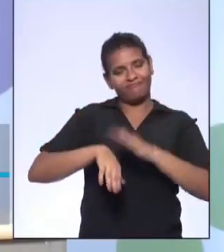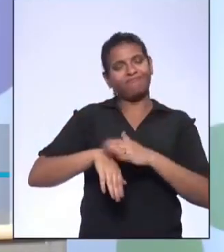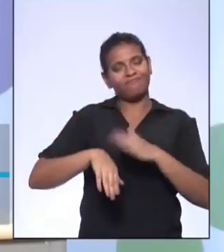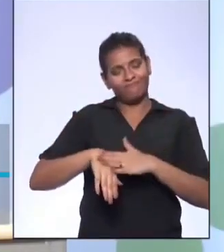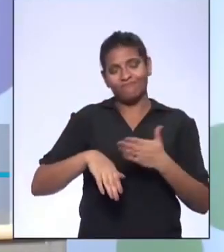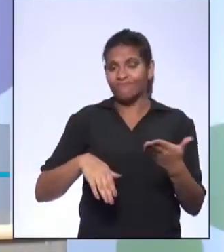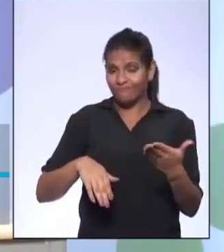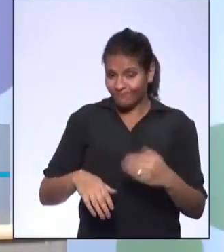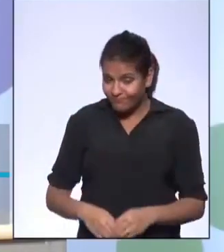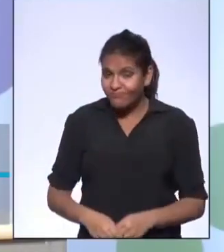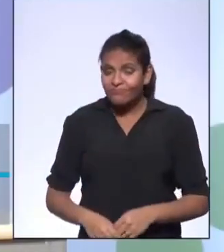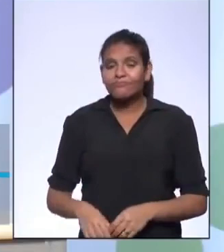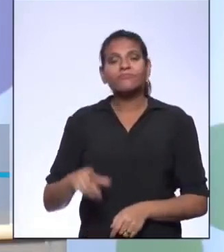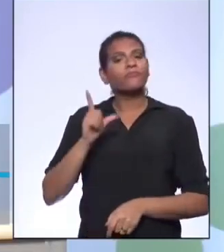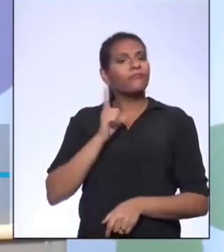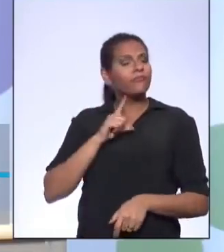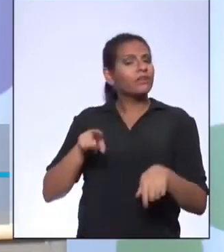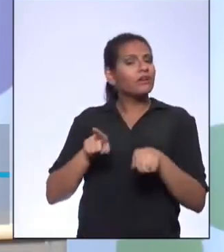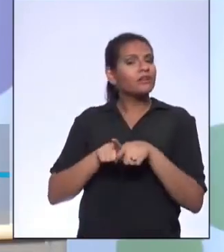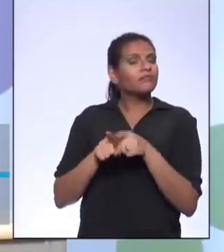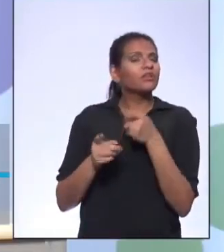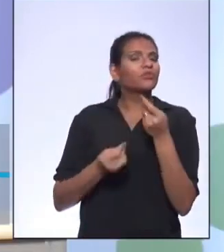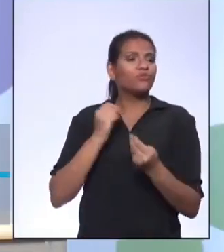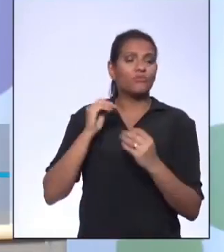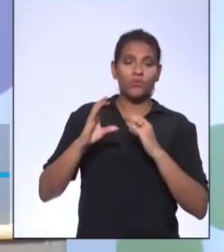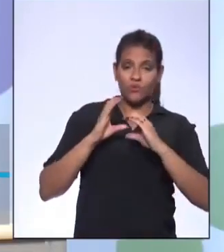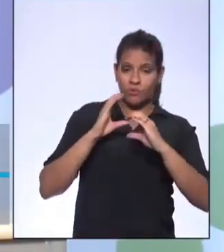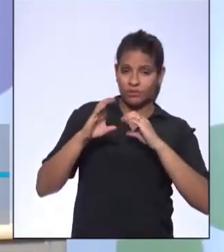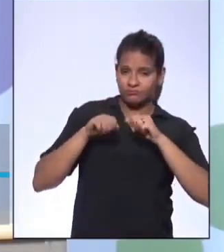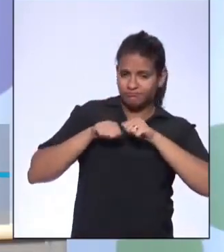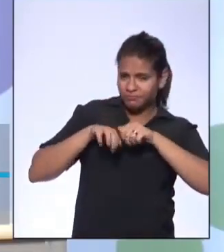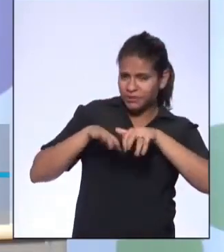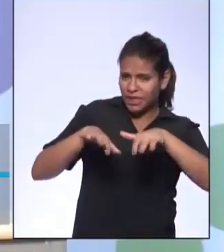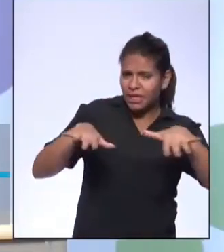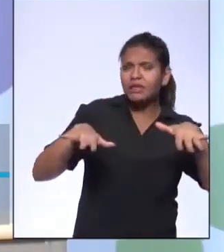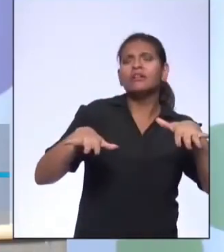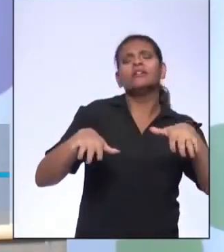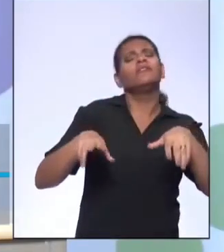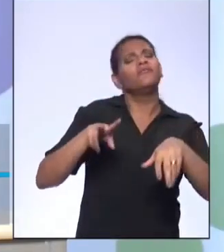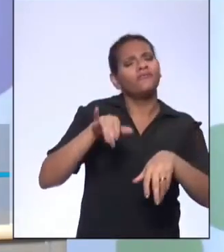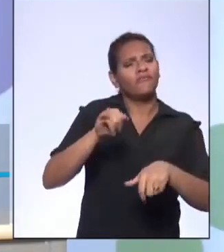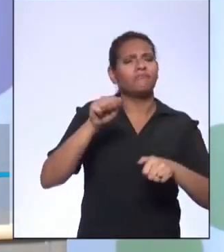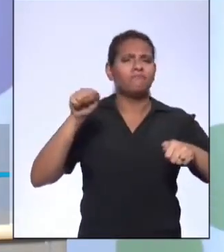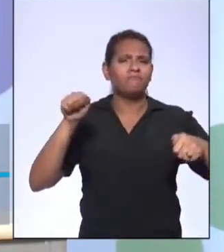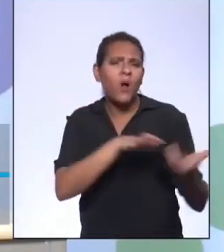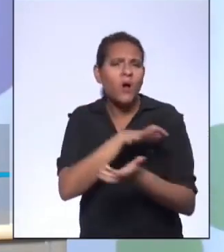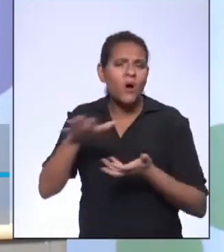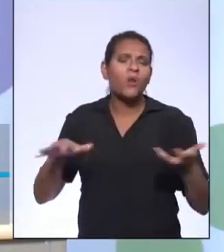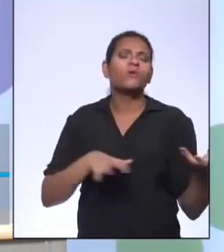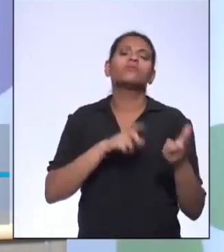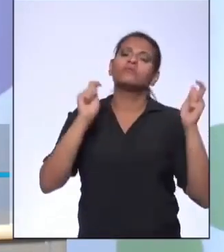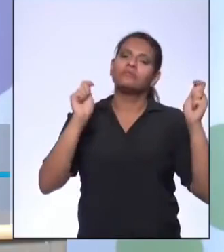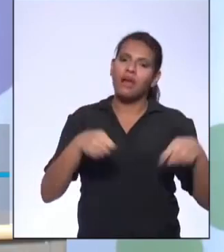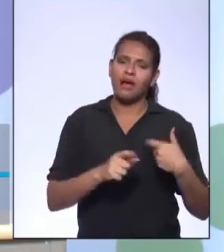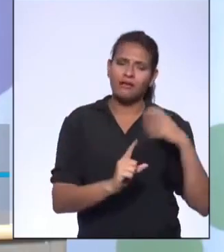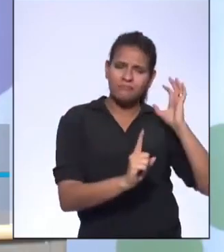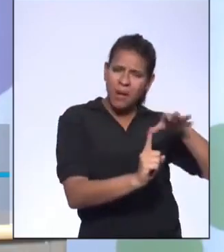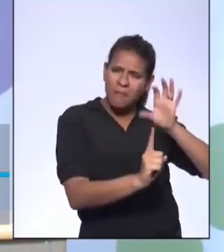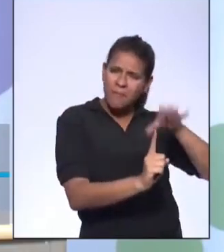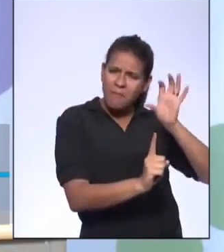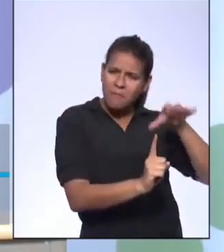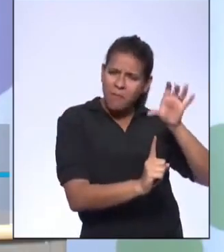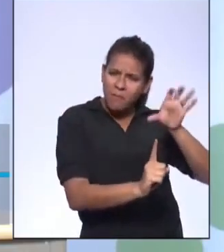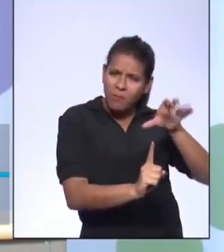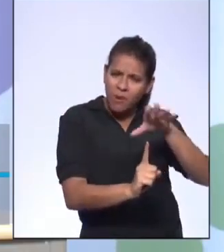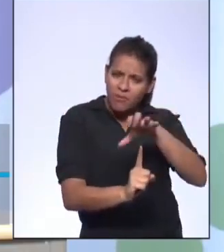comunicação de massa. E a comunicação de massa, gente, revoluciona as maneiras das pessoas,